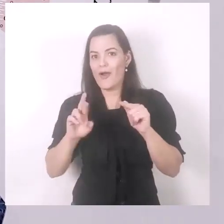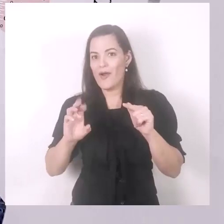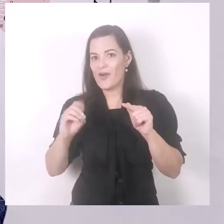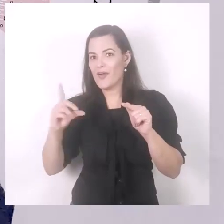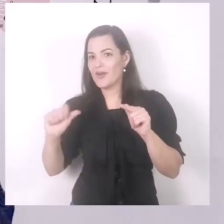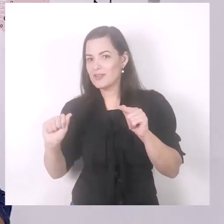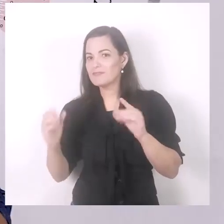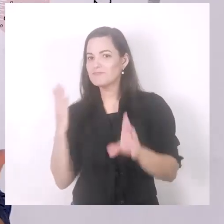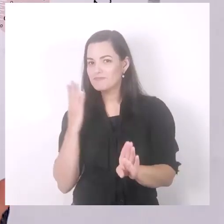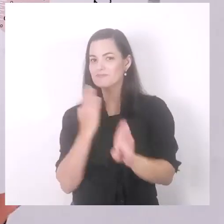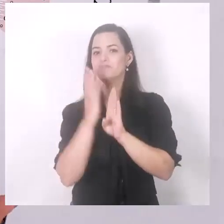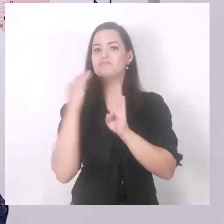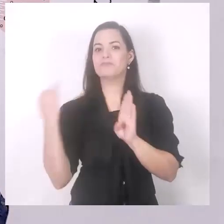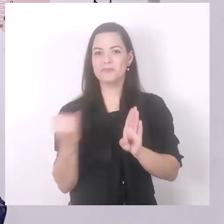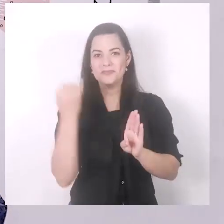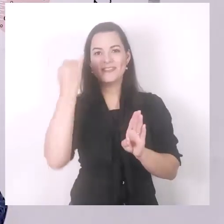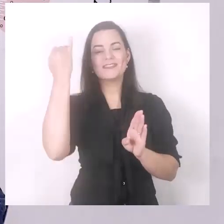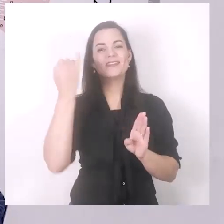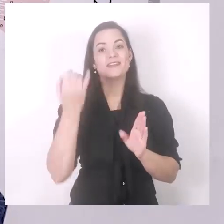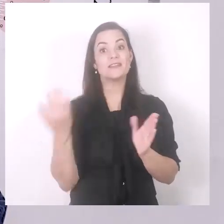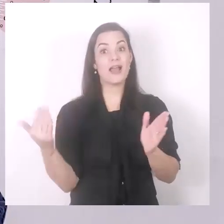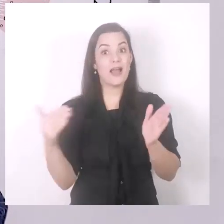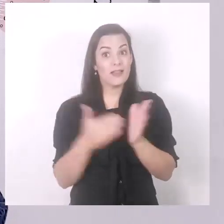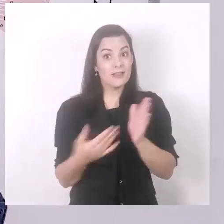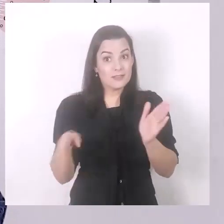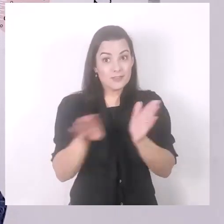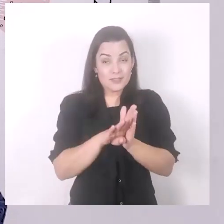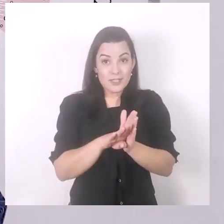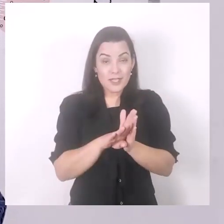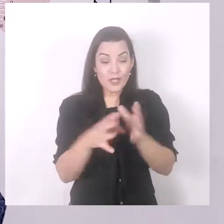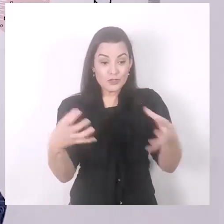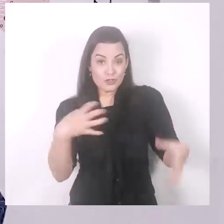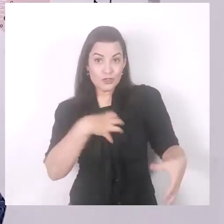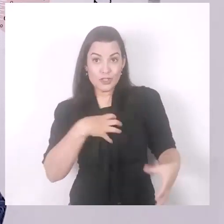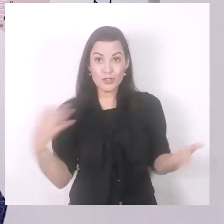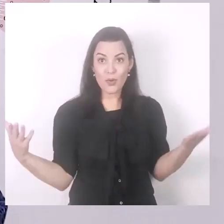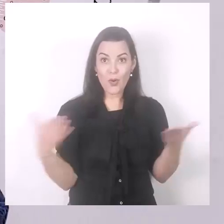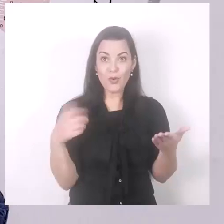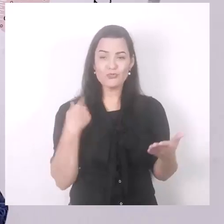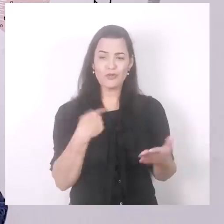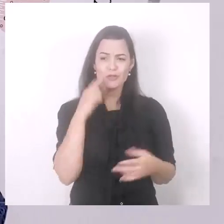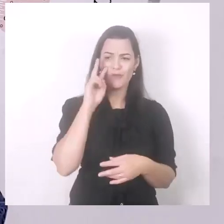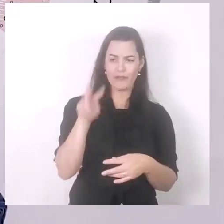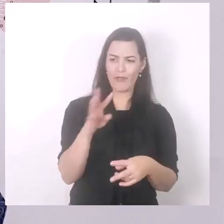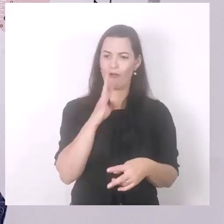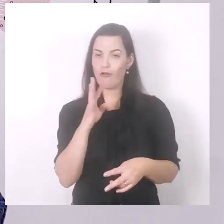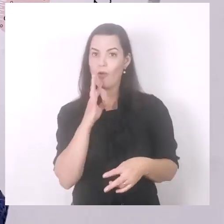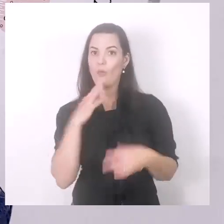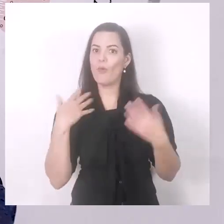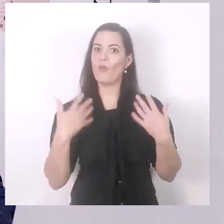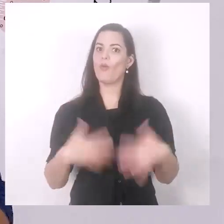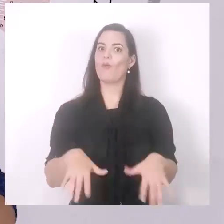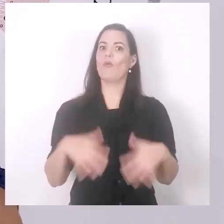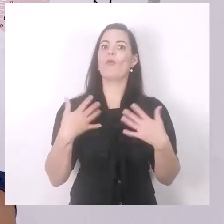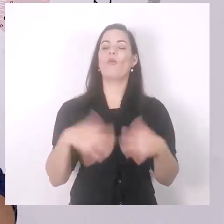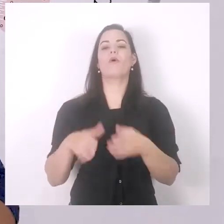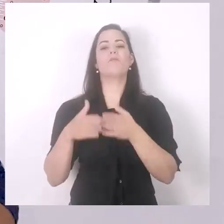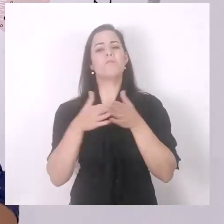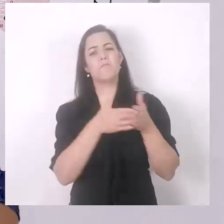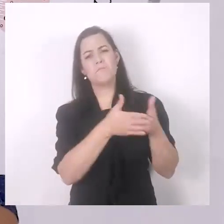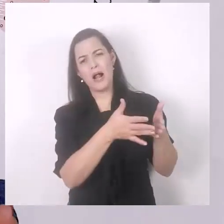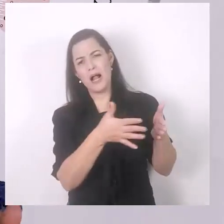descoberta. E até chegar do jeito que nós a conhecemos hoje, foi um grande trajeto,